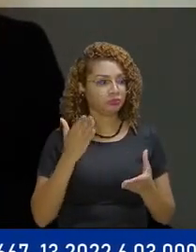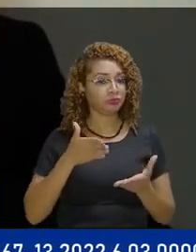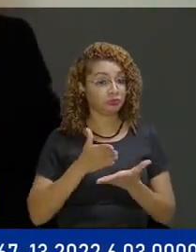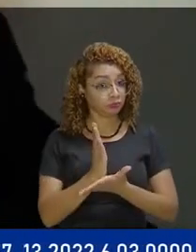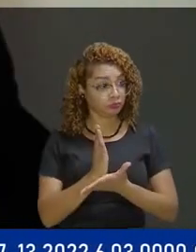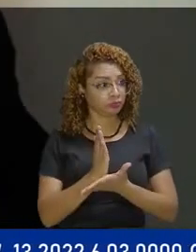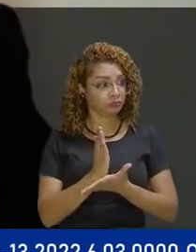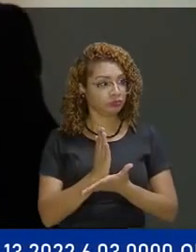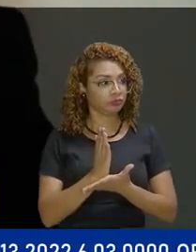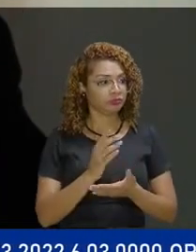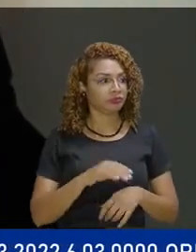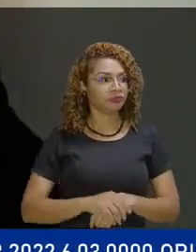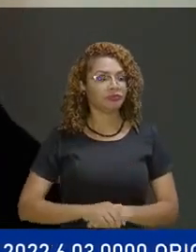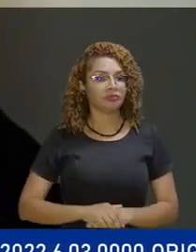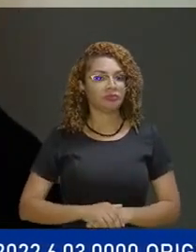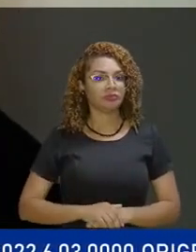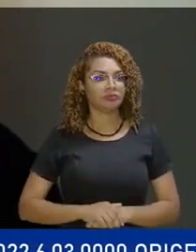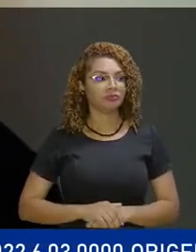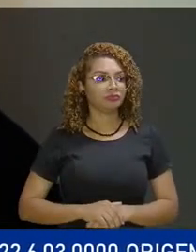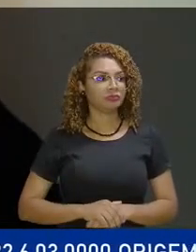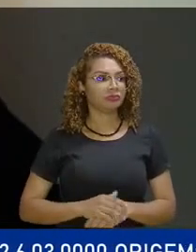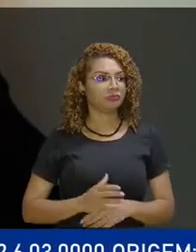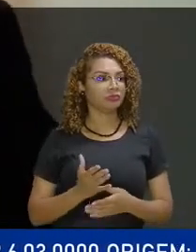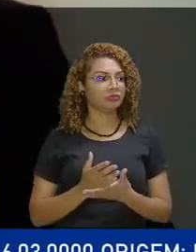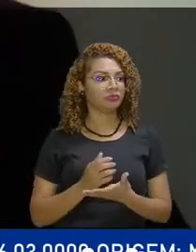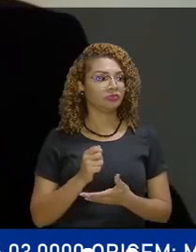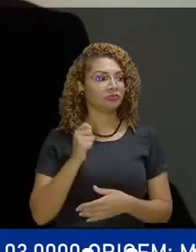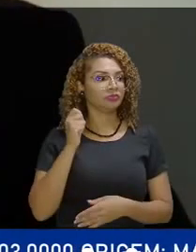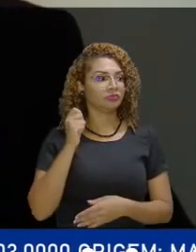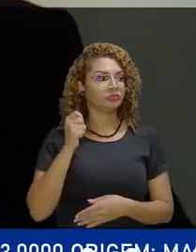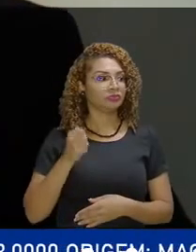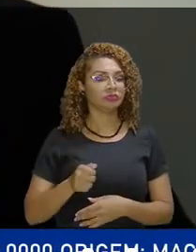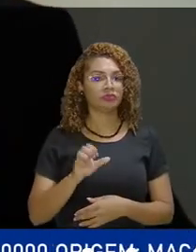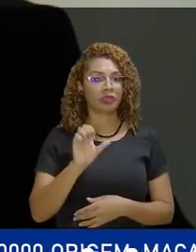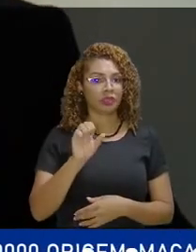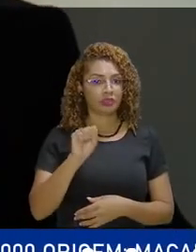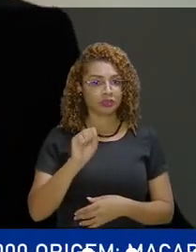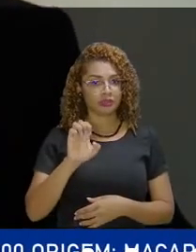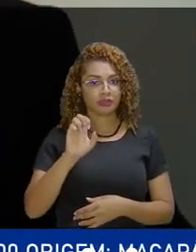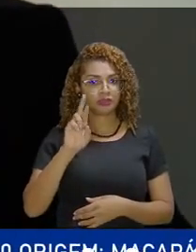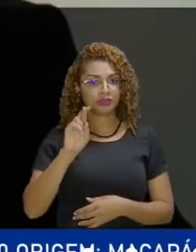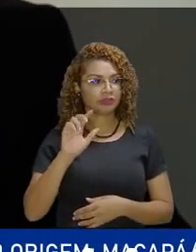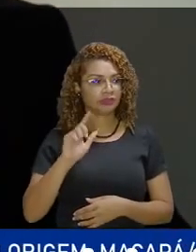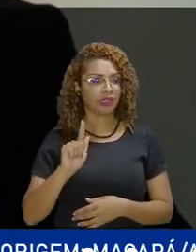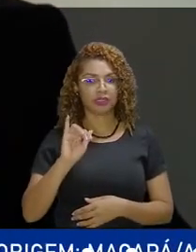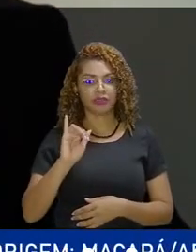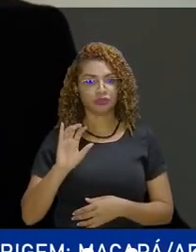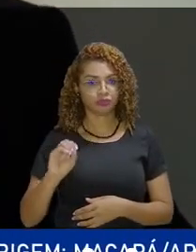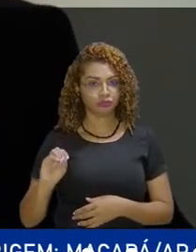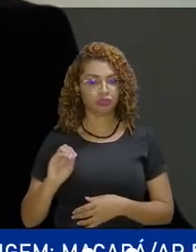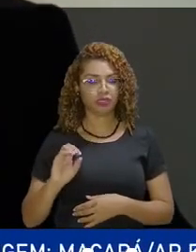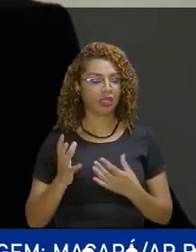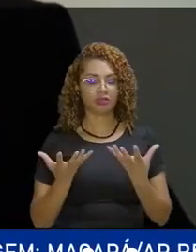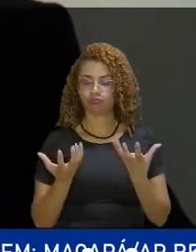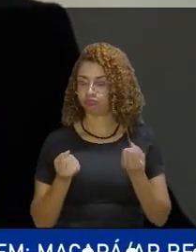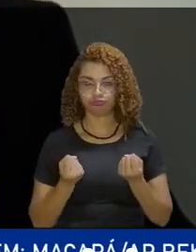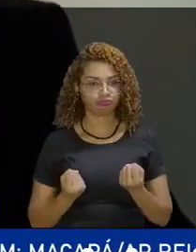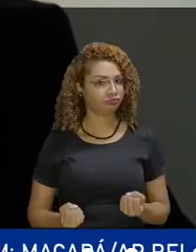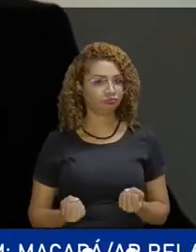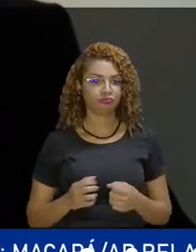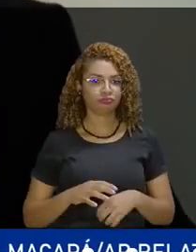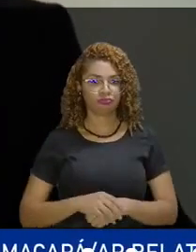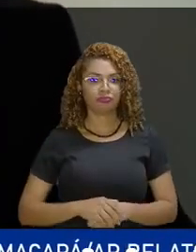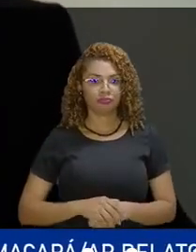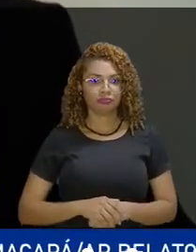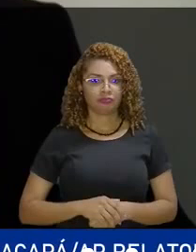divergiu o juiz Anselmo Gonçalves. Aliás, no mérito, julgando procedente, o relator julgando procedente, no que foi